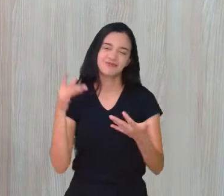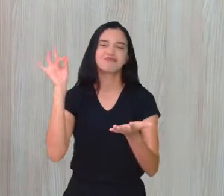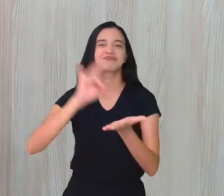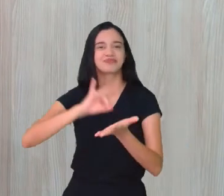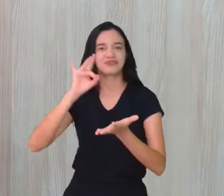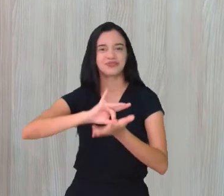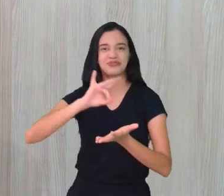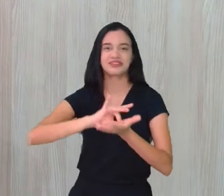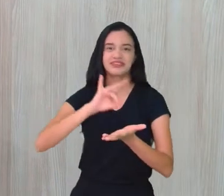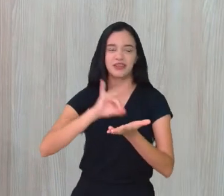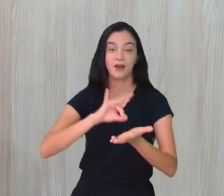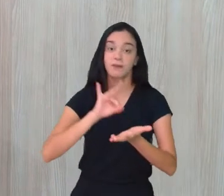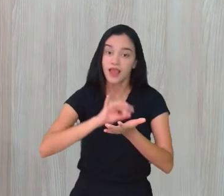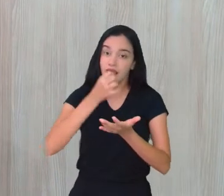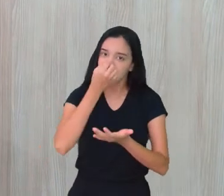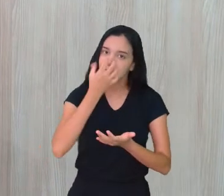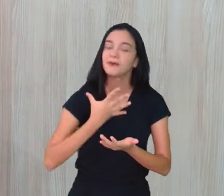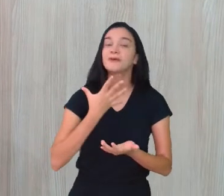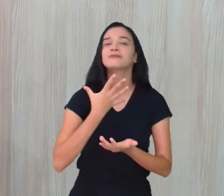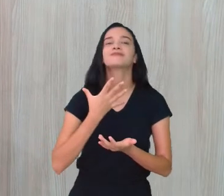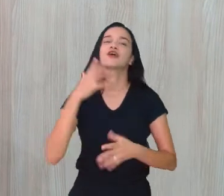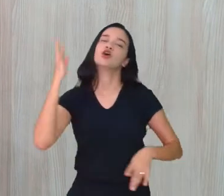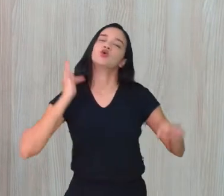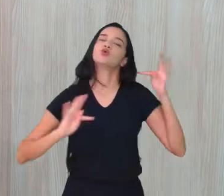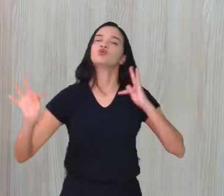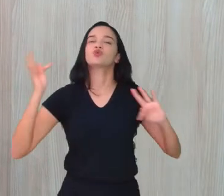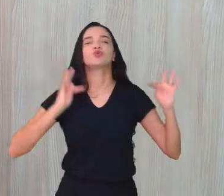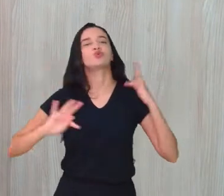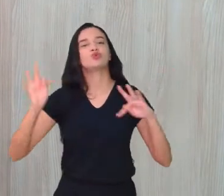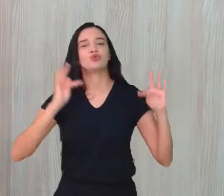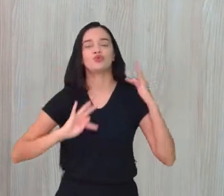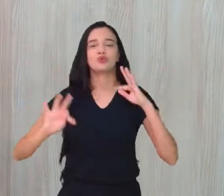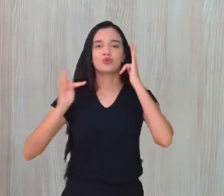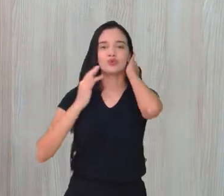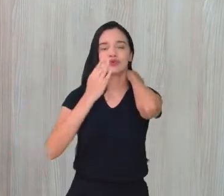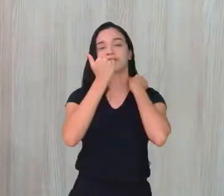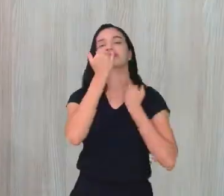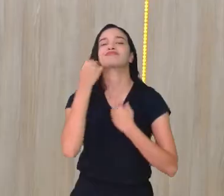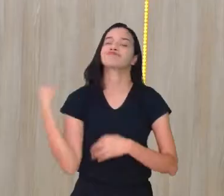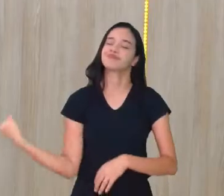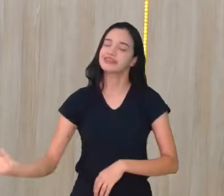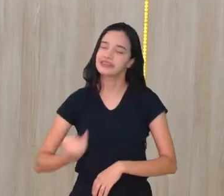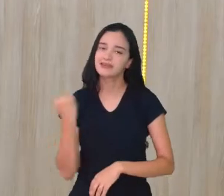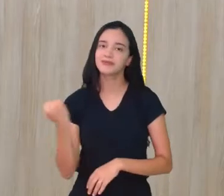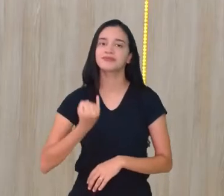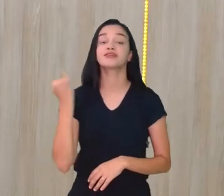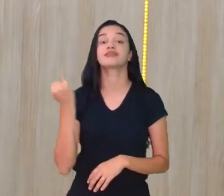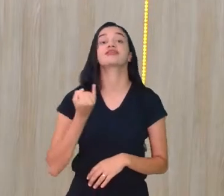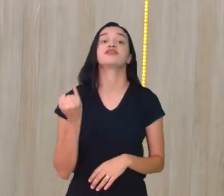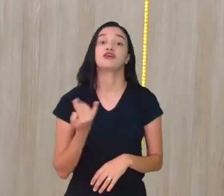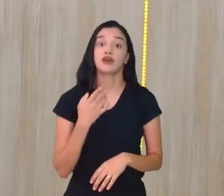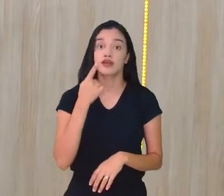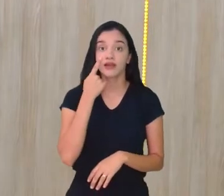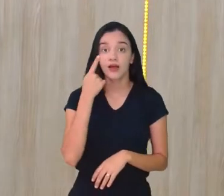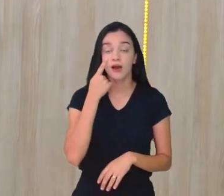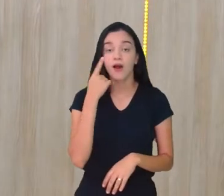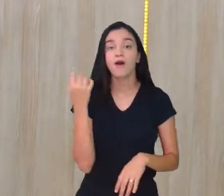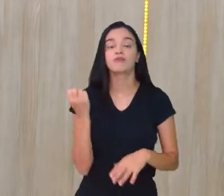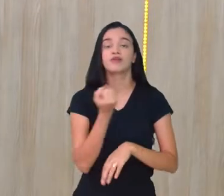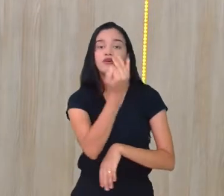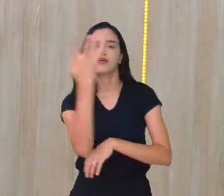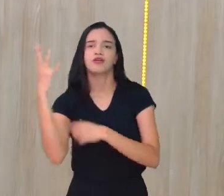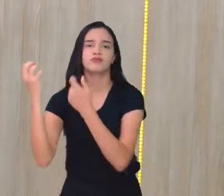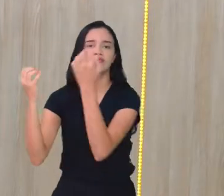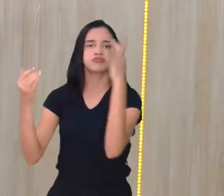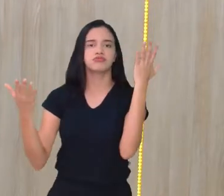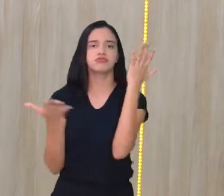verdade. é bom. O turismo gastronômico também é legal. É importante, justamente. Então, ó, corte de árvores, construção